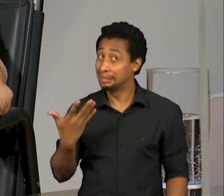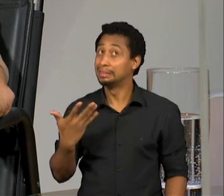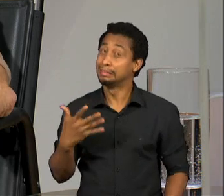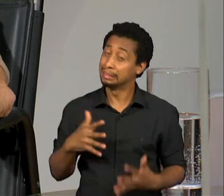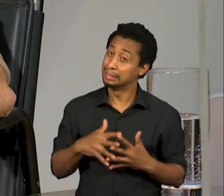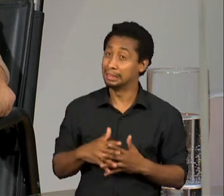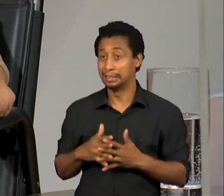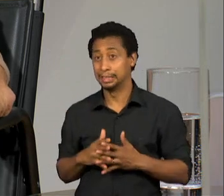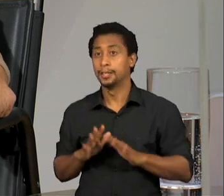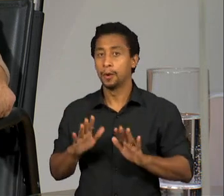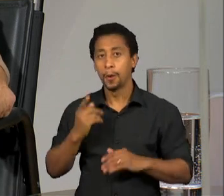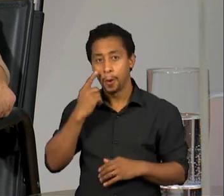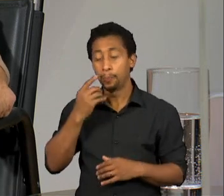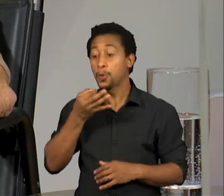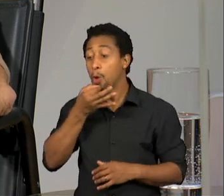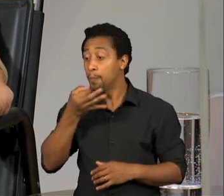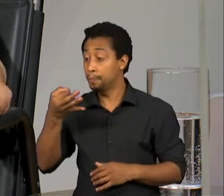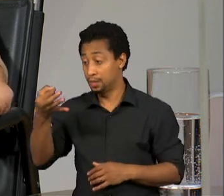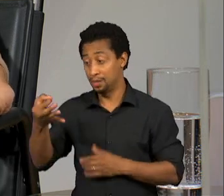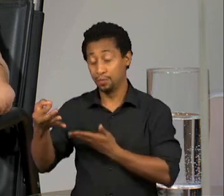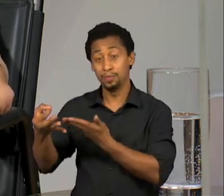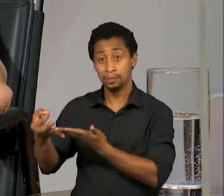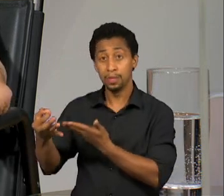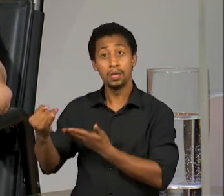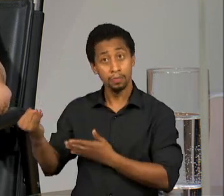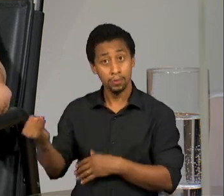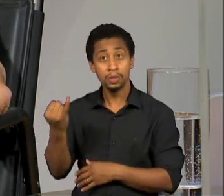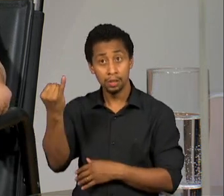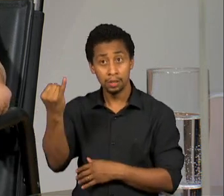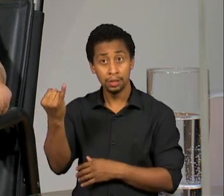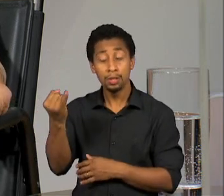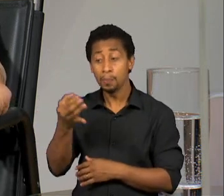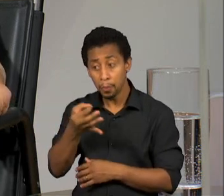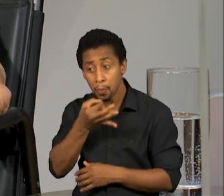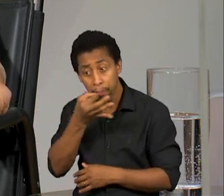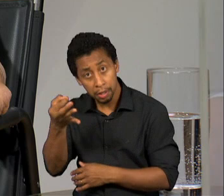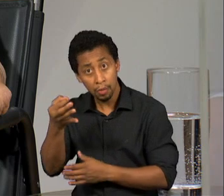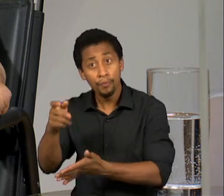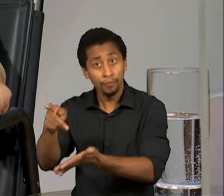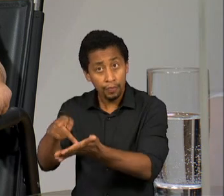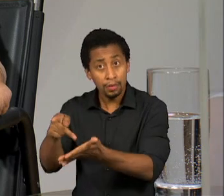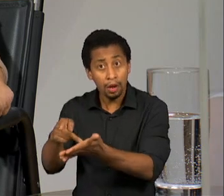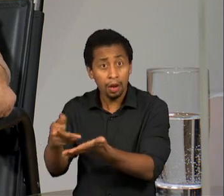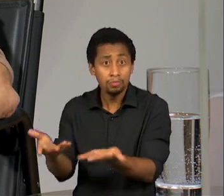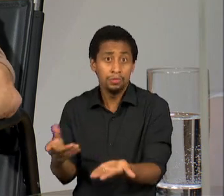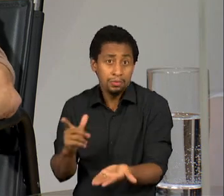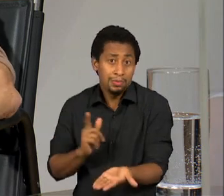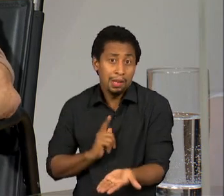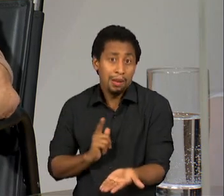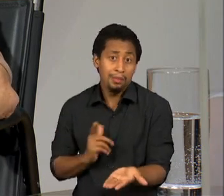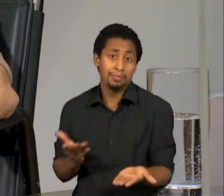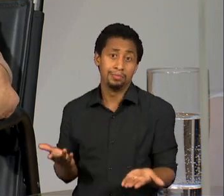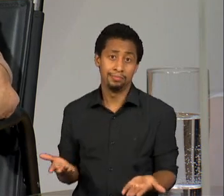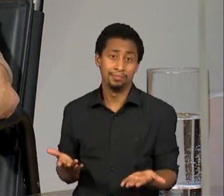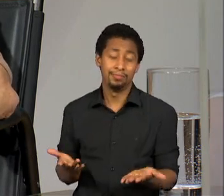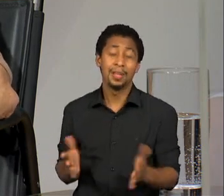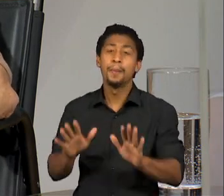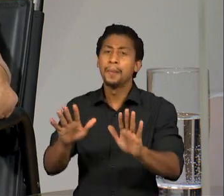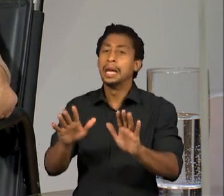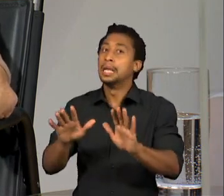dela fundamental é a leviandade. Então, inclusive, a incapacidade de medir